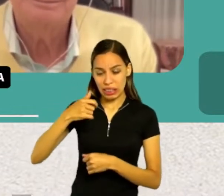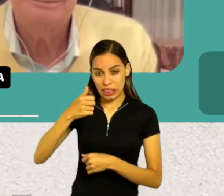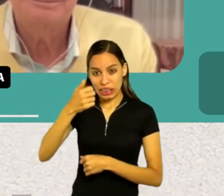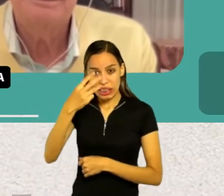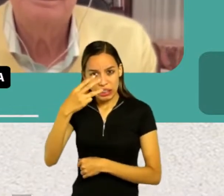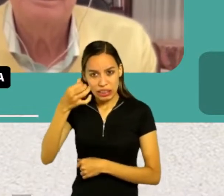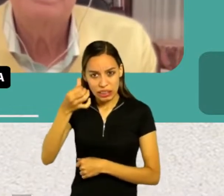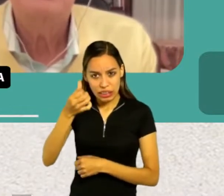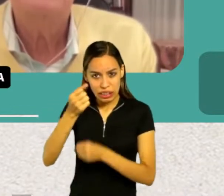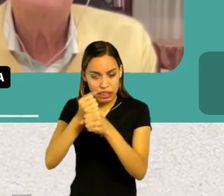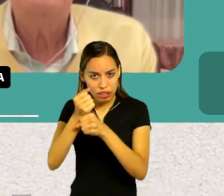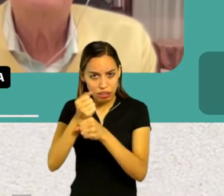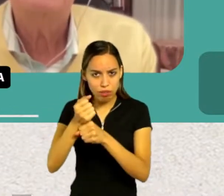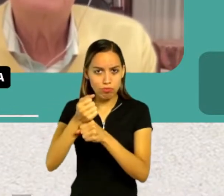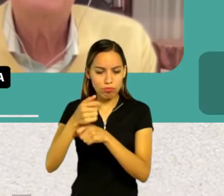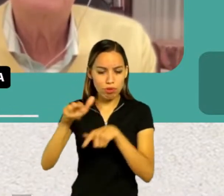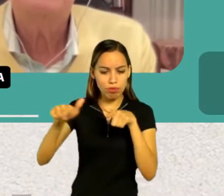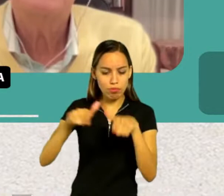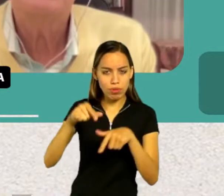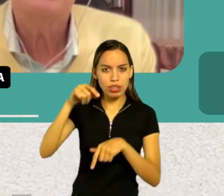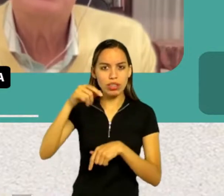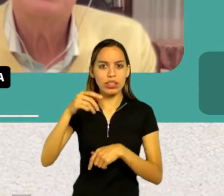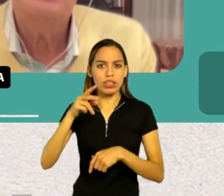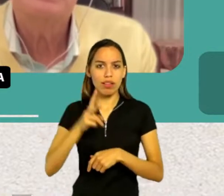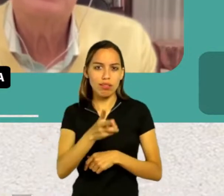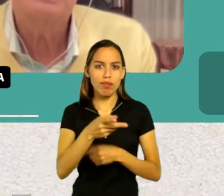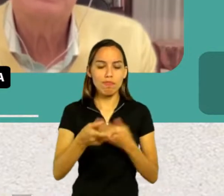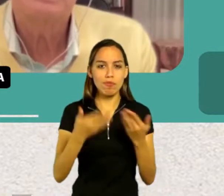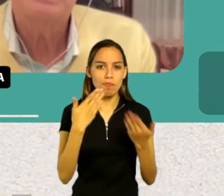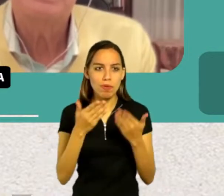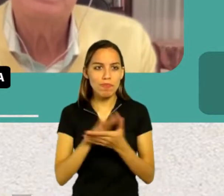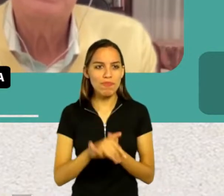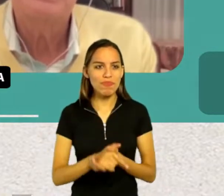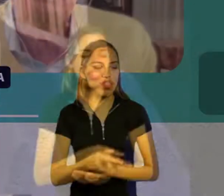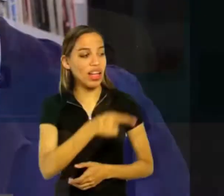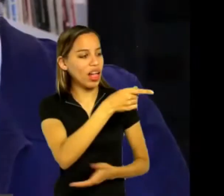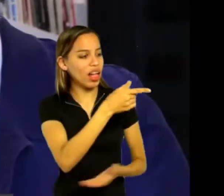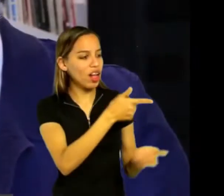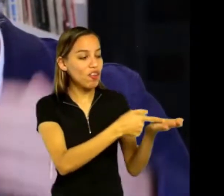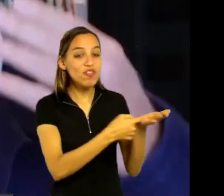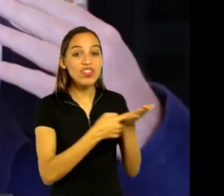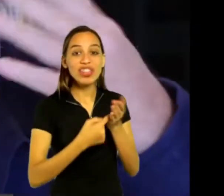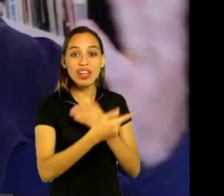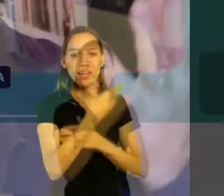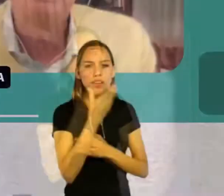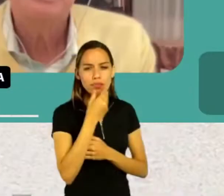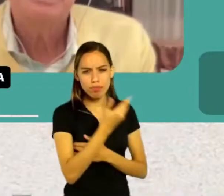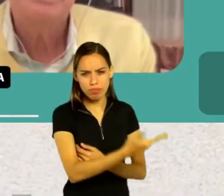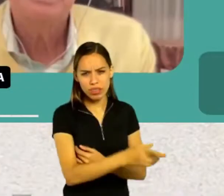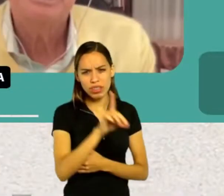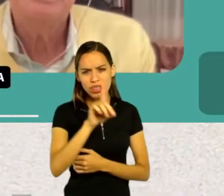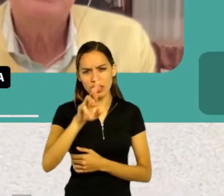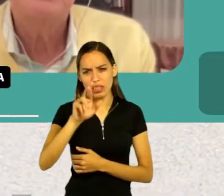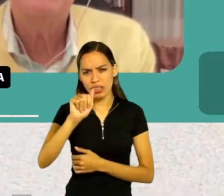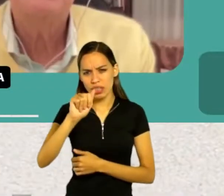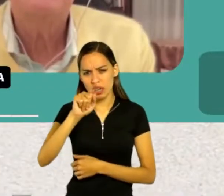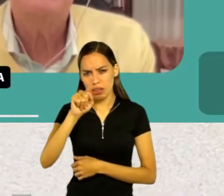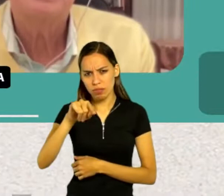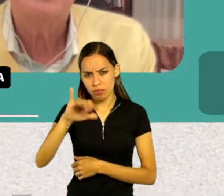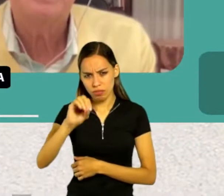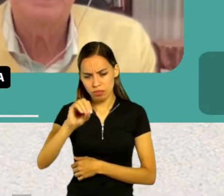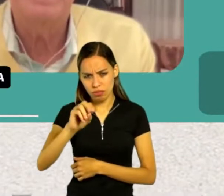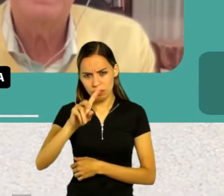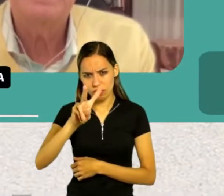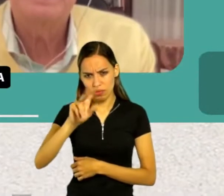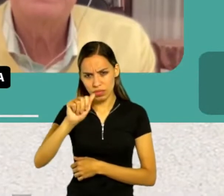anos, desde que a primeira vez que eu convidei o Drauzio Varela, que ele nem escrevia para livro ainda. Ele estava pensando em escrever livro ainda.